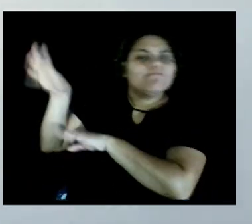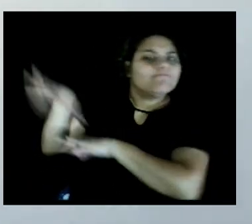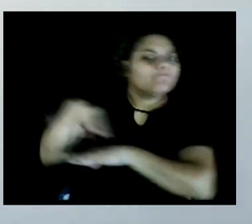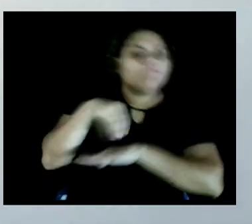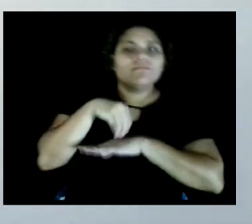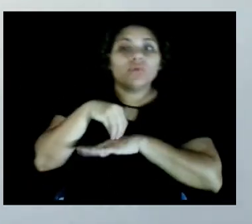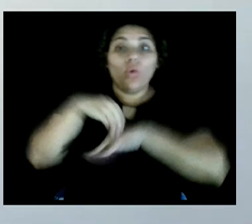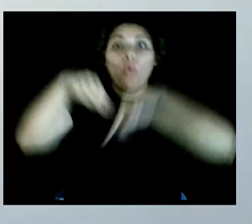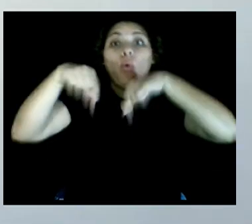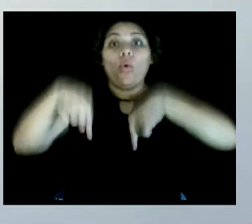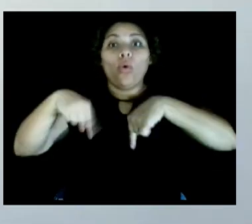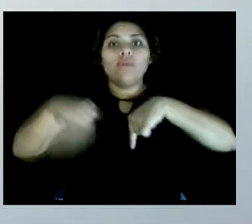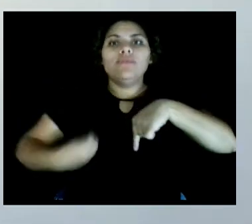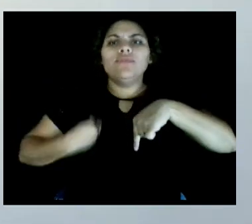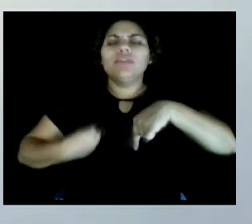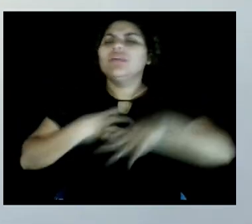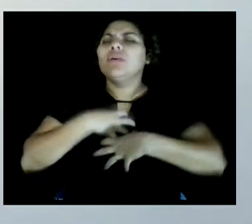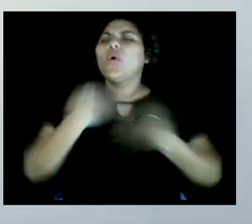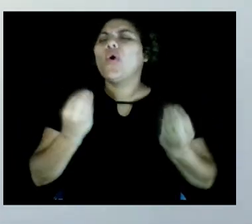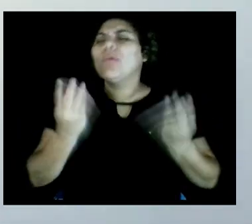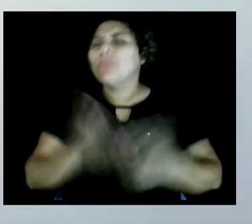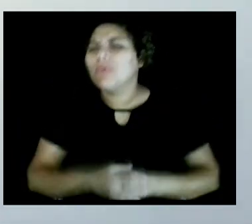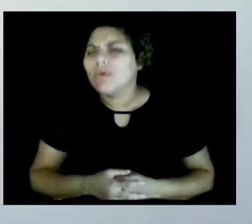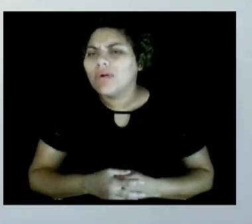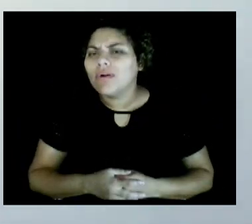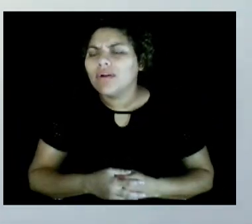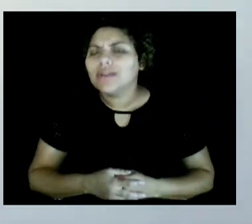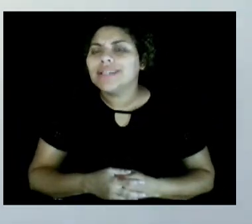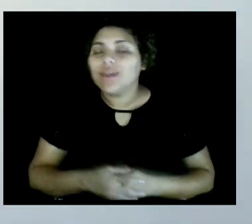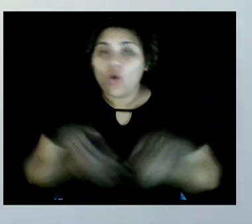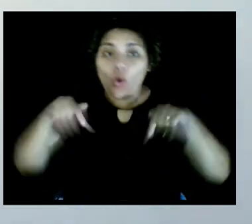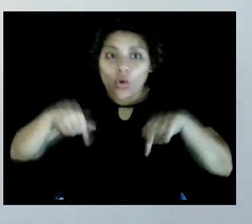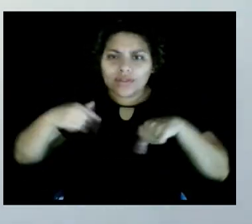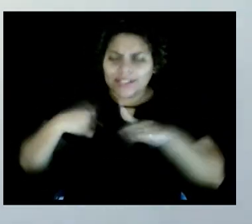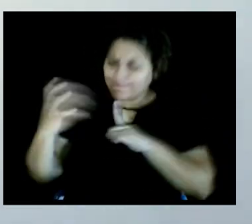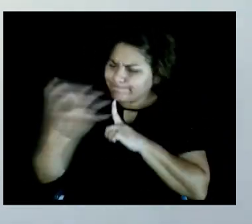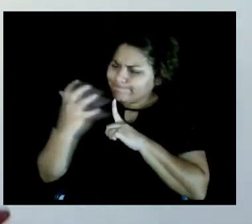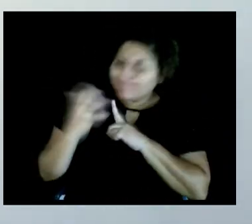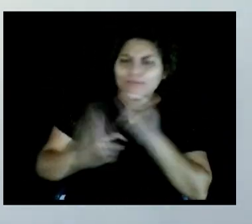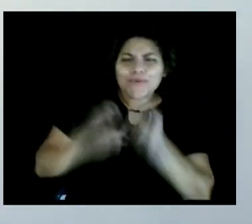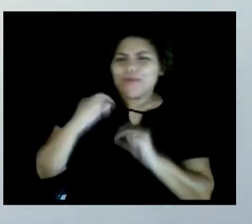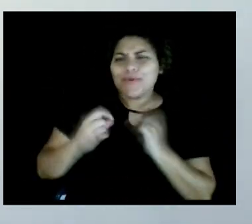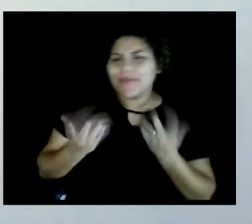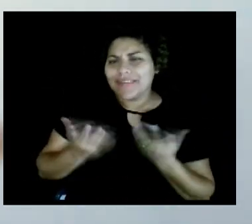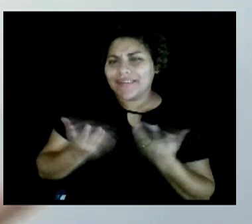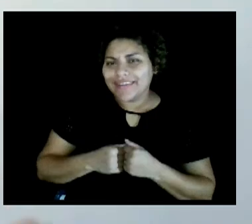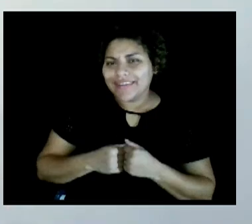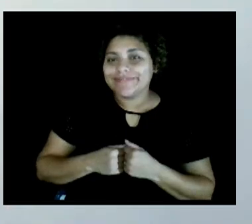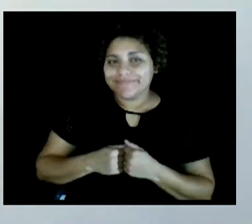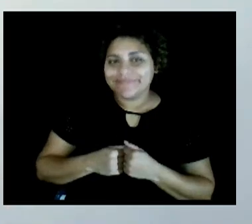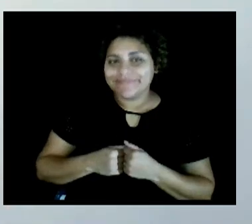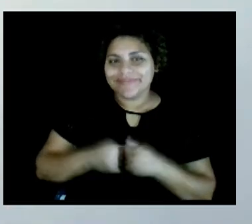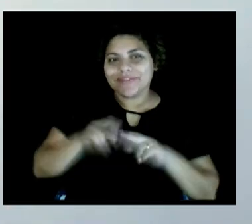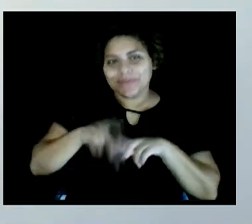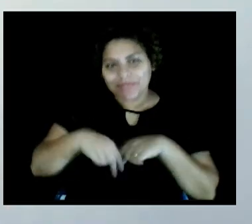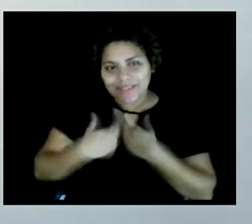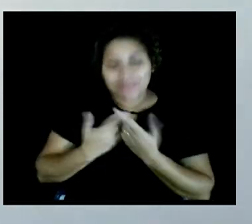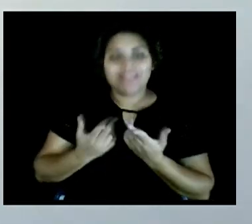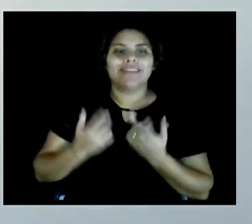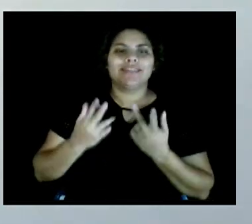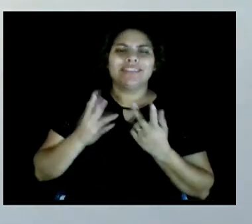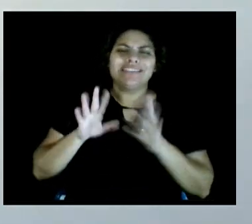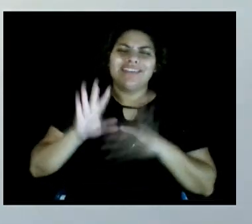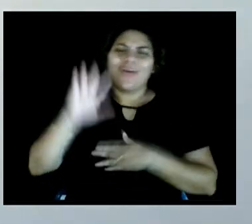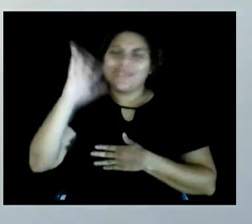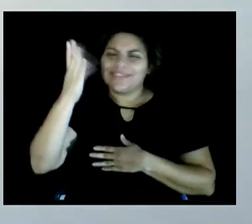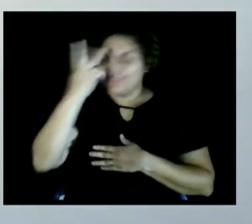realidade? Como ela me afeta hoje? Então, muito bem. Vezes pode ter sentimentos, às vezes, de perda, né?